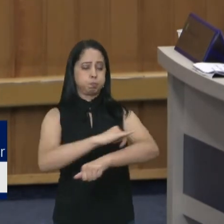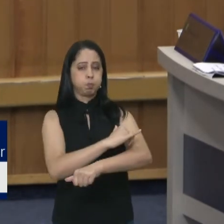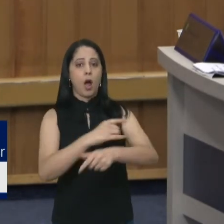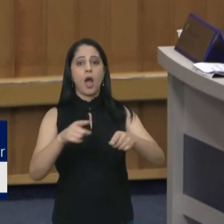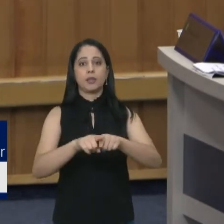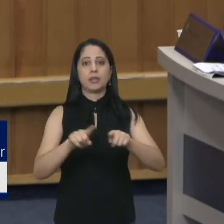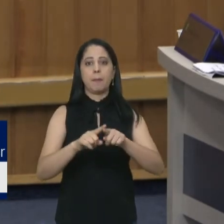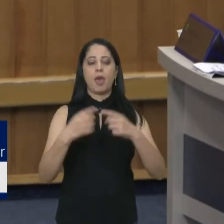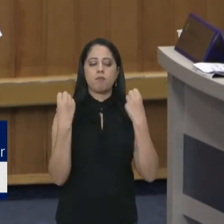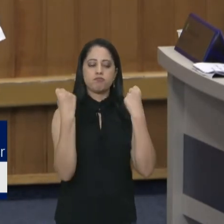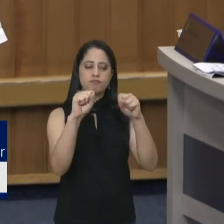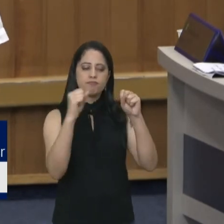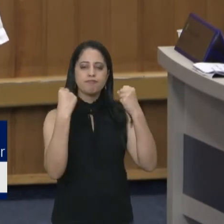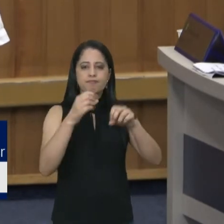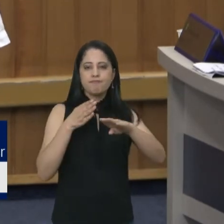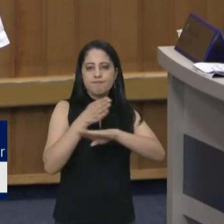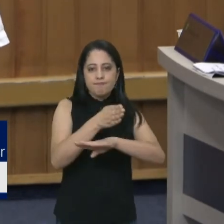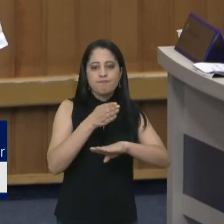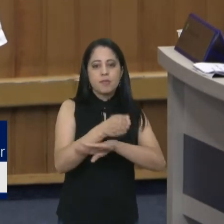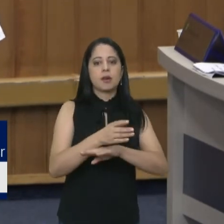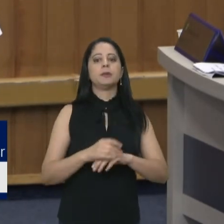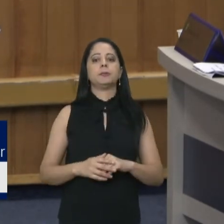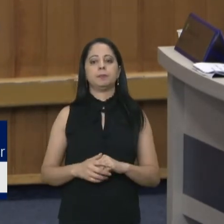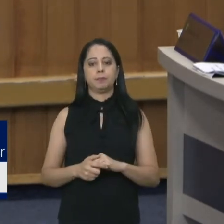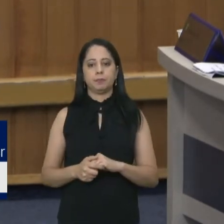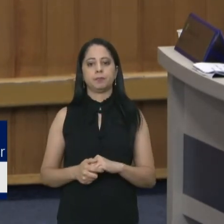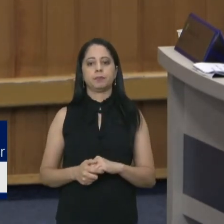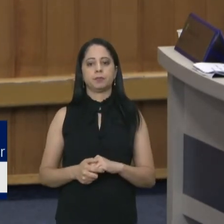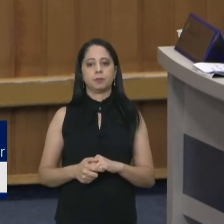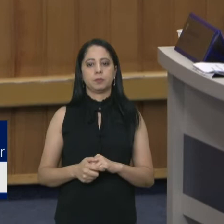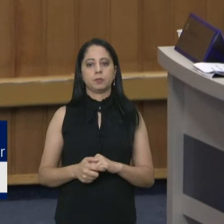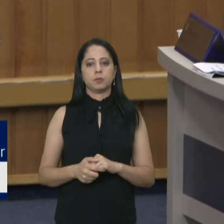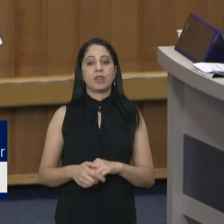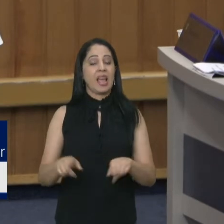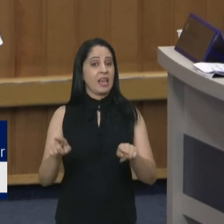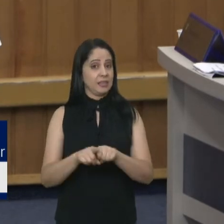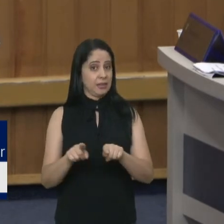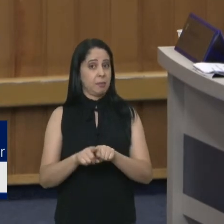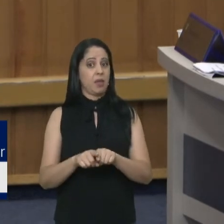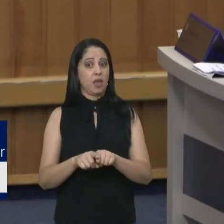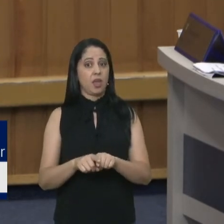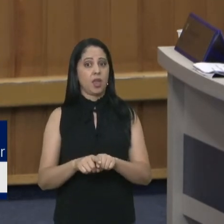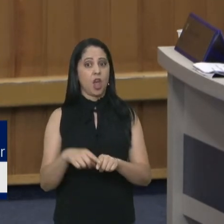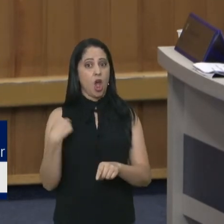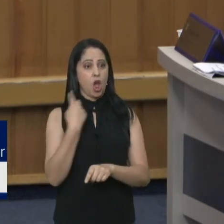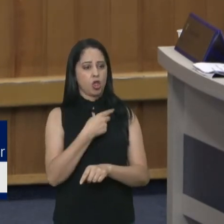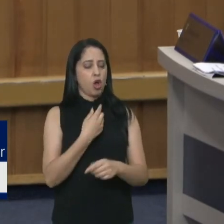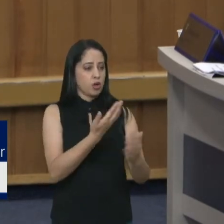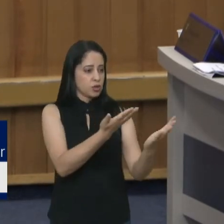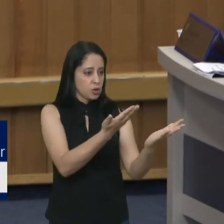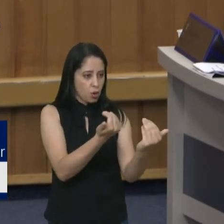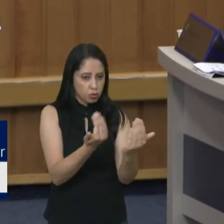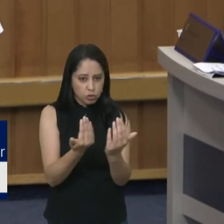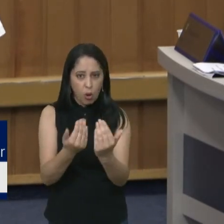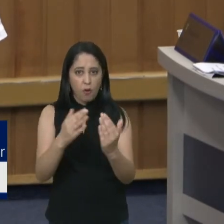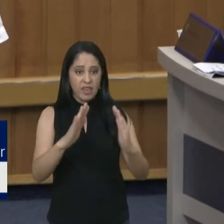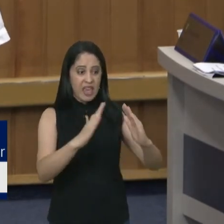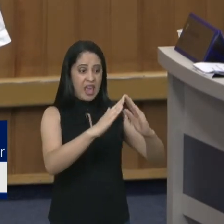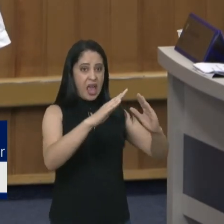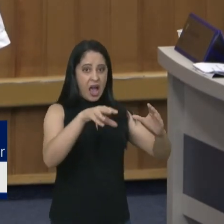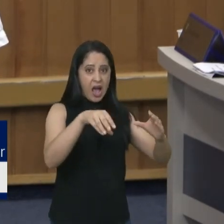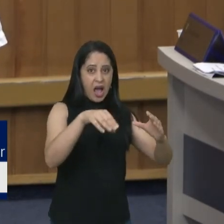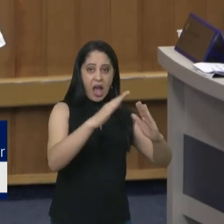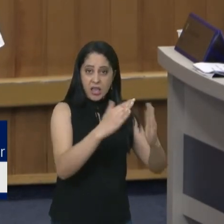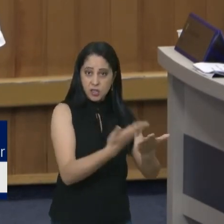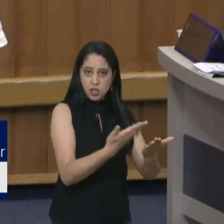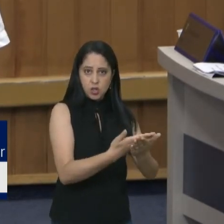prática de atividade física. Também com os jovens, hoje a gente tem feito um trabalho muito bacana nas escolas,